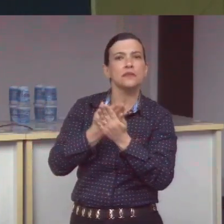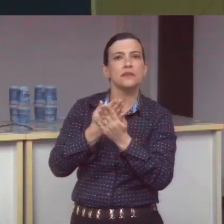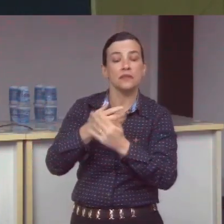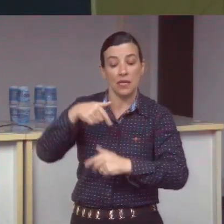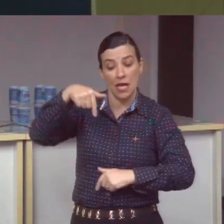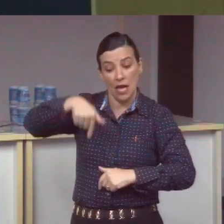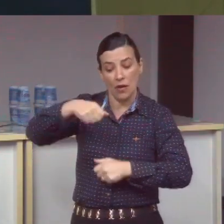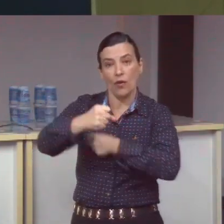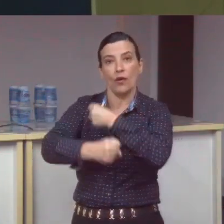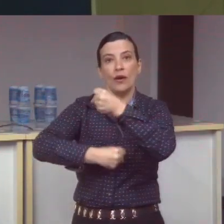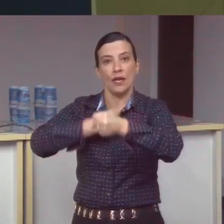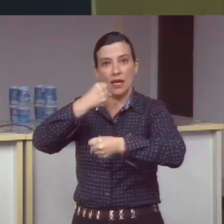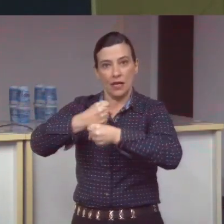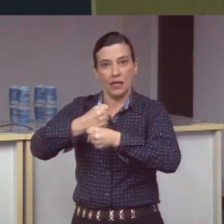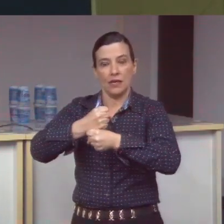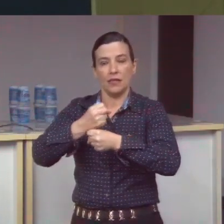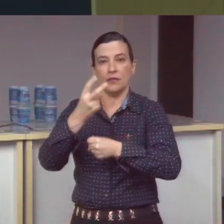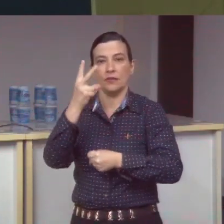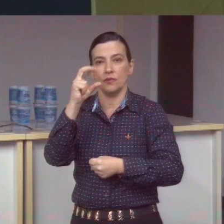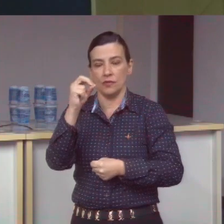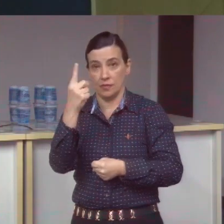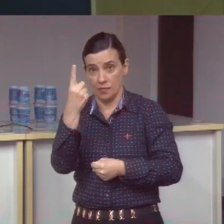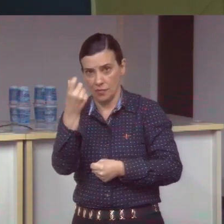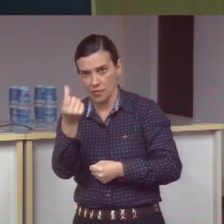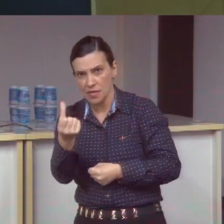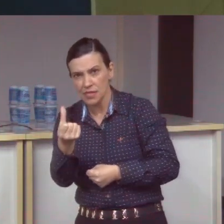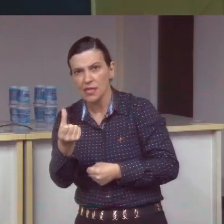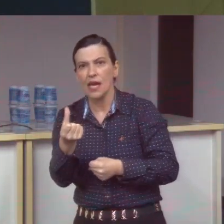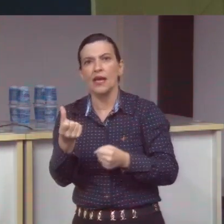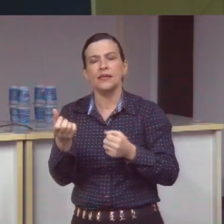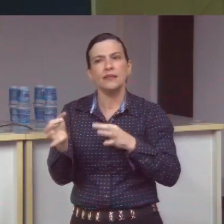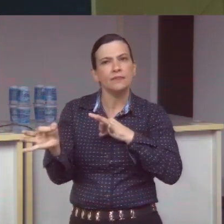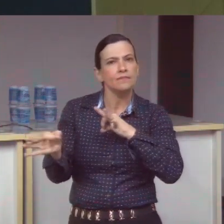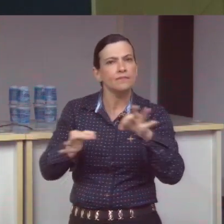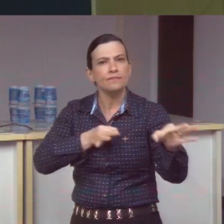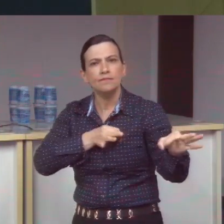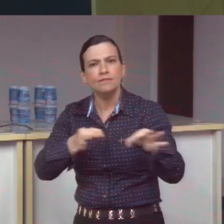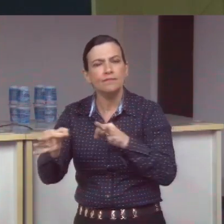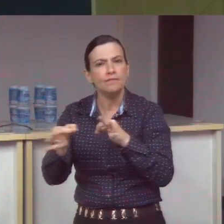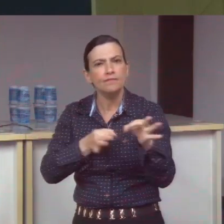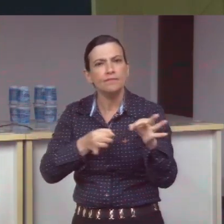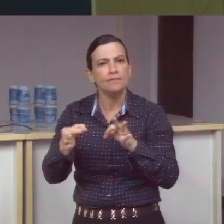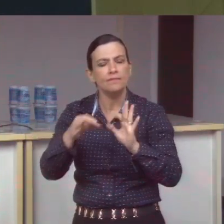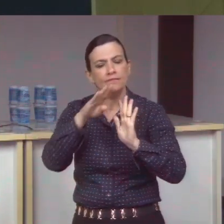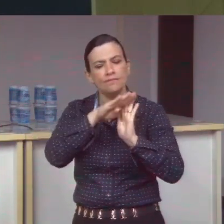agora, como nós podemos desenhar, discutir, propor